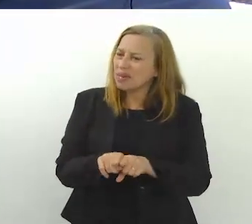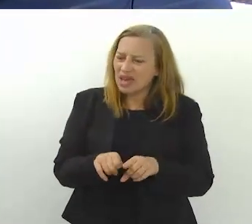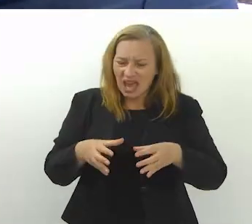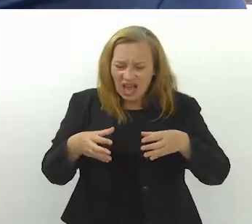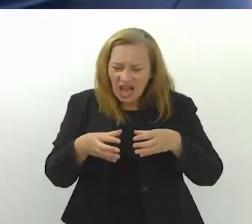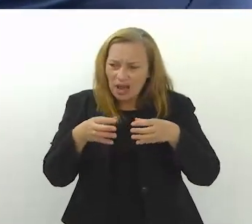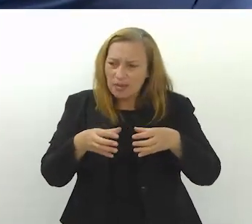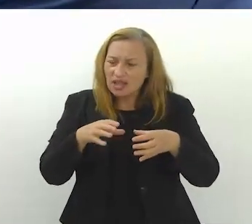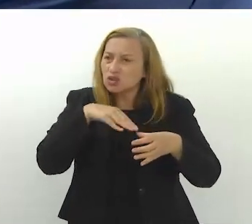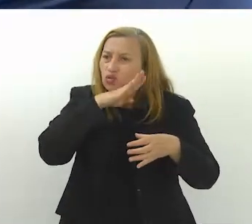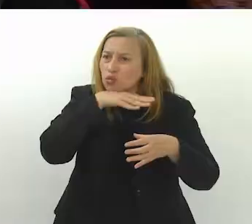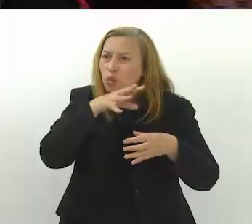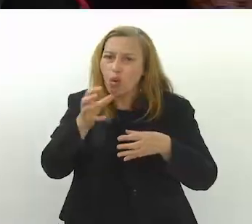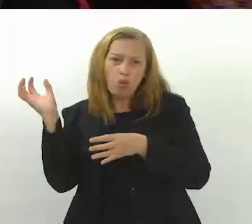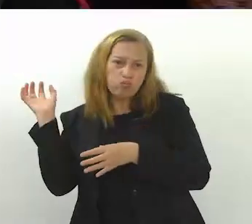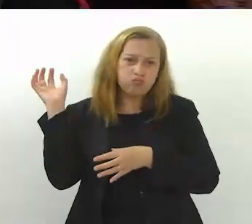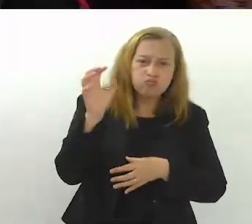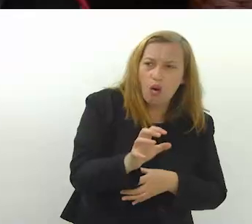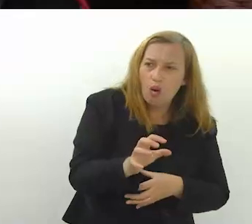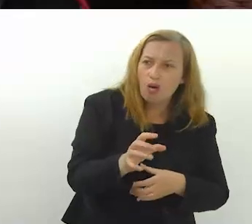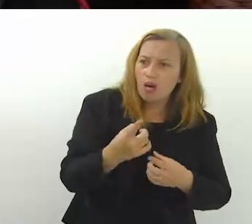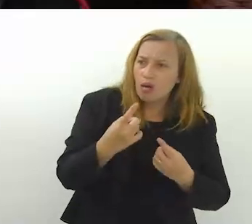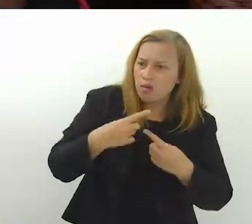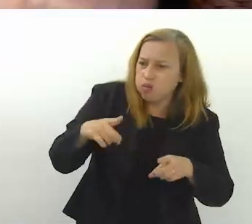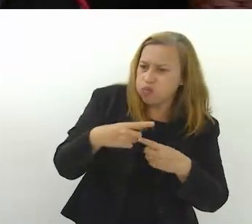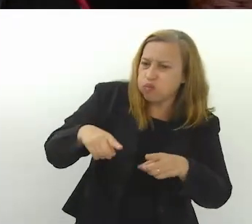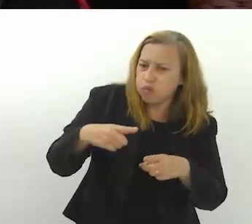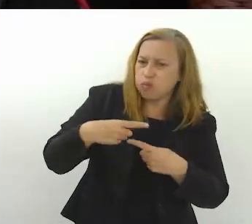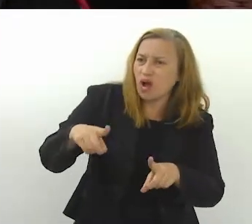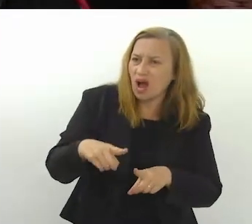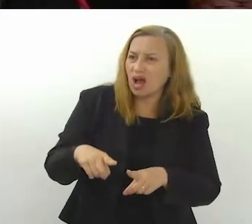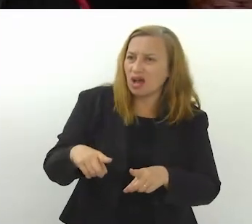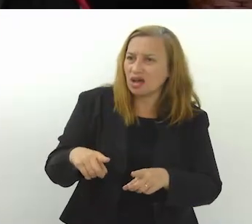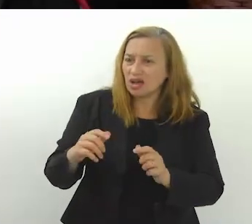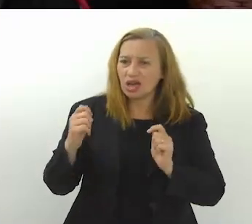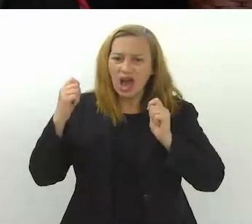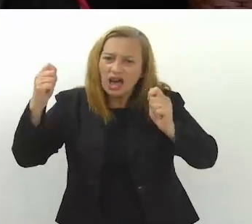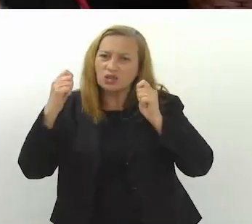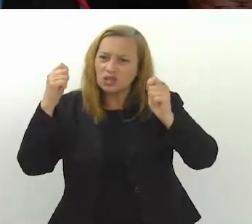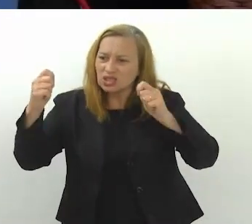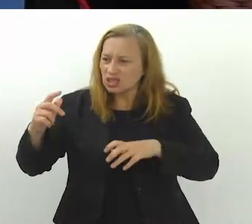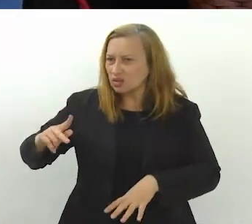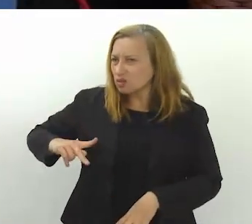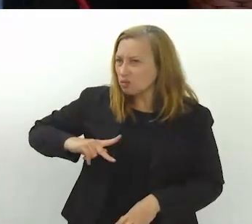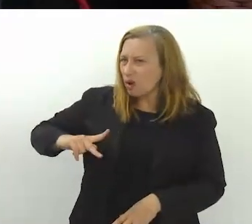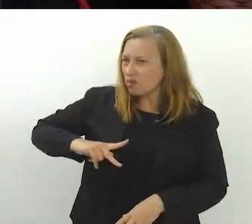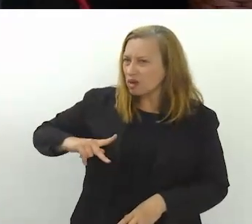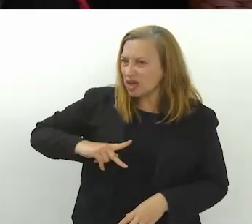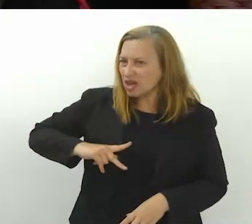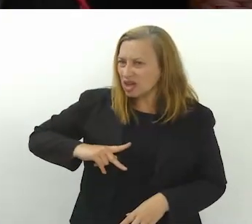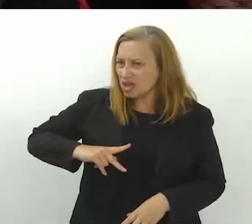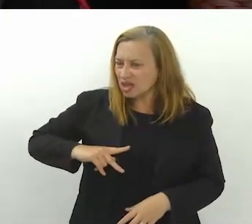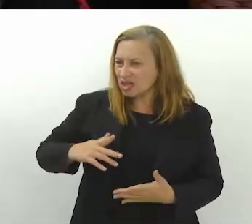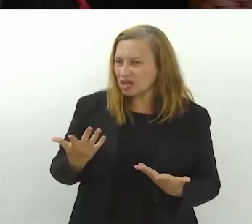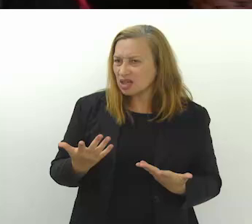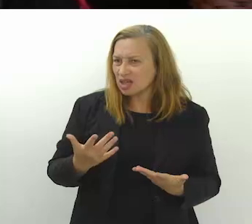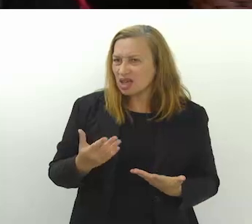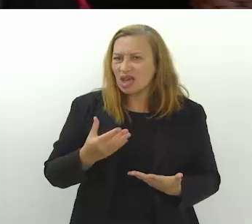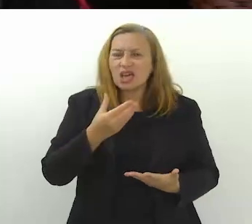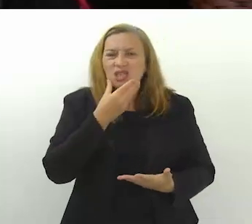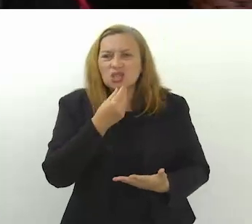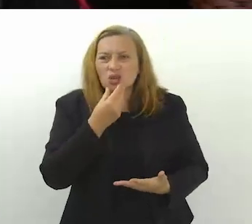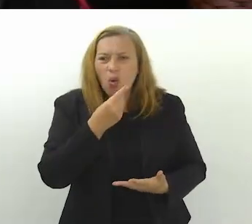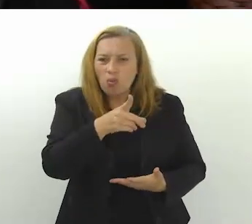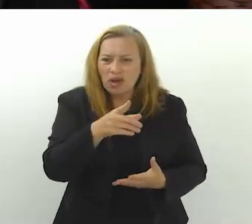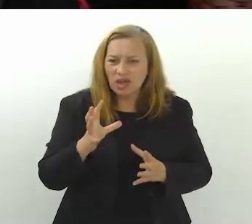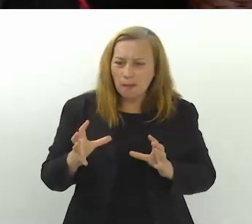no estádio e foi arremessada para provocar, né, a torcida do Palmeiras, os torcedores do Corinthians. Esse cara